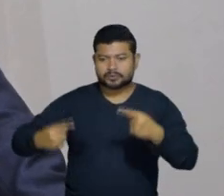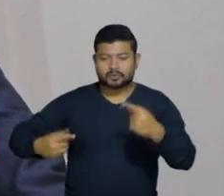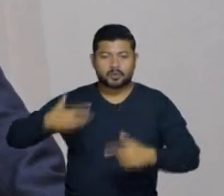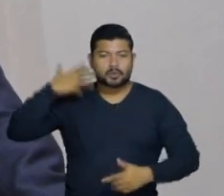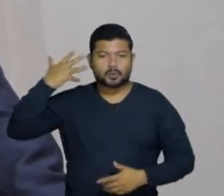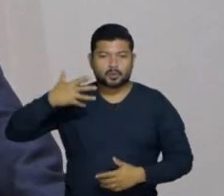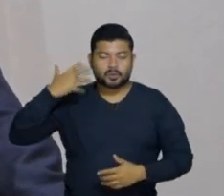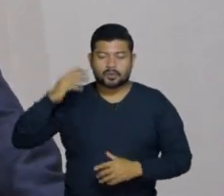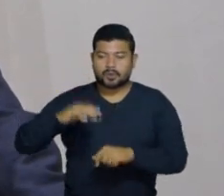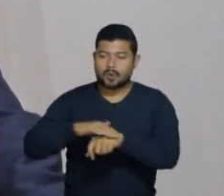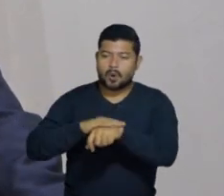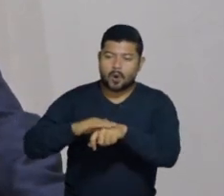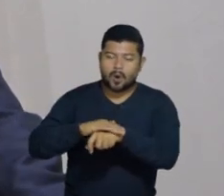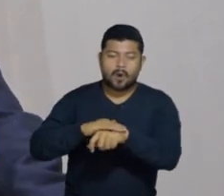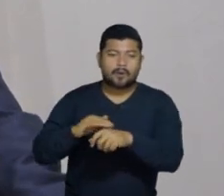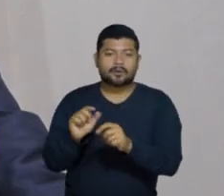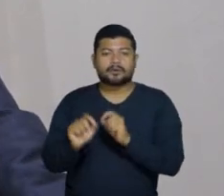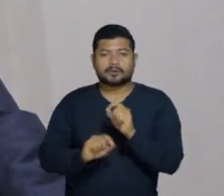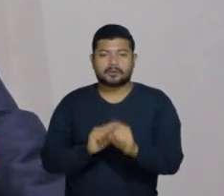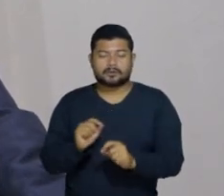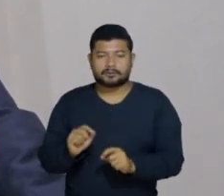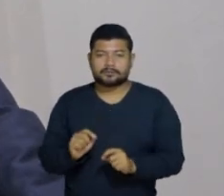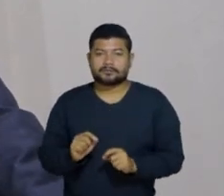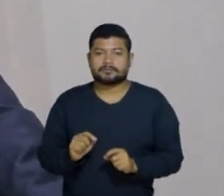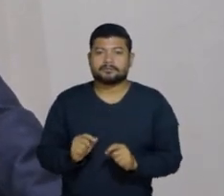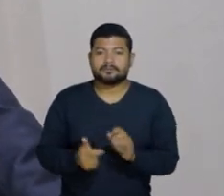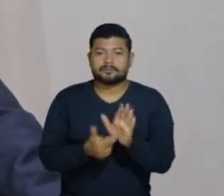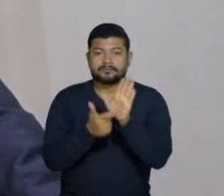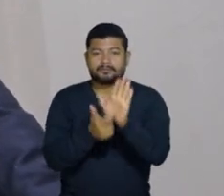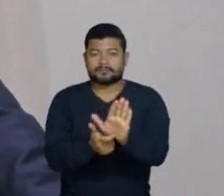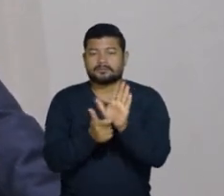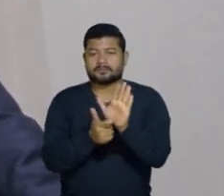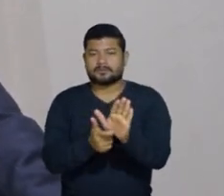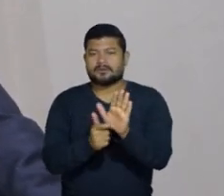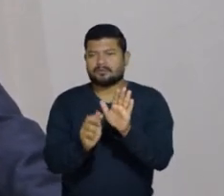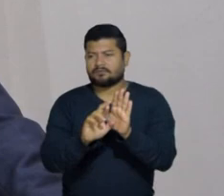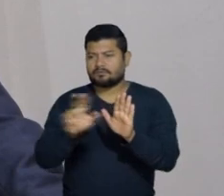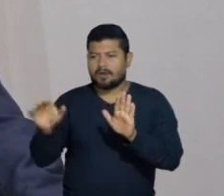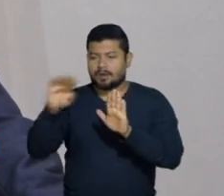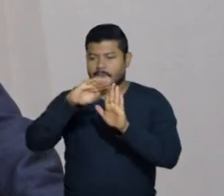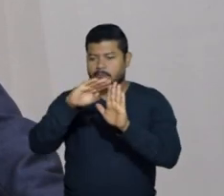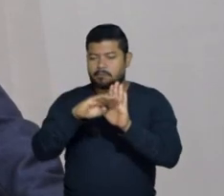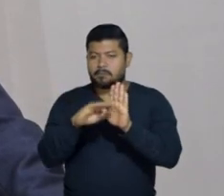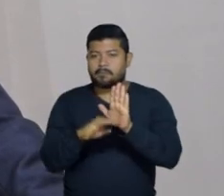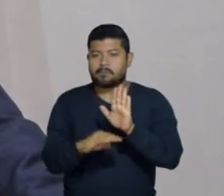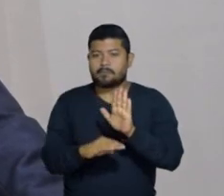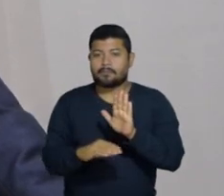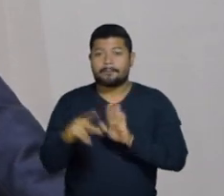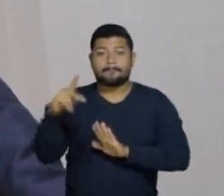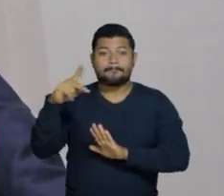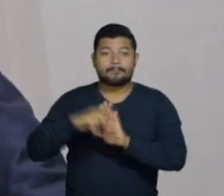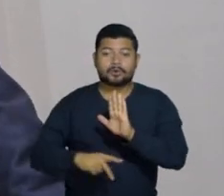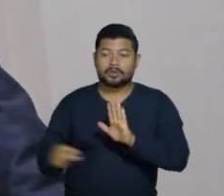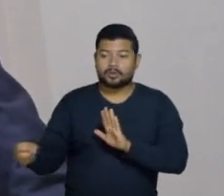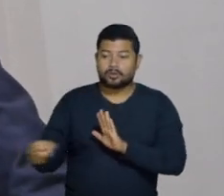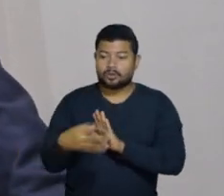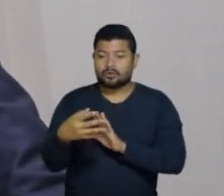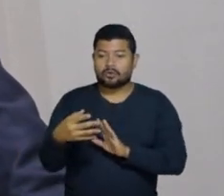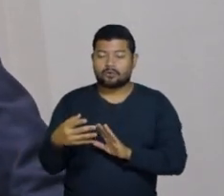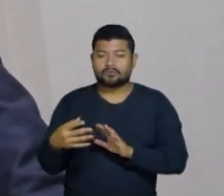após ter apresentado vários programas para a agricultura